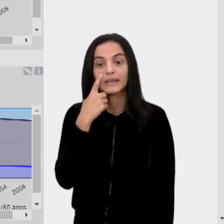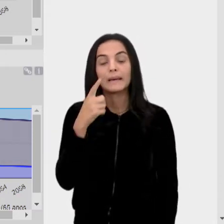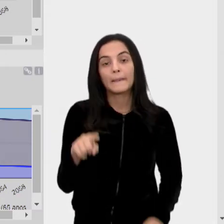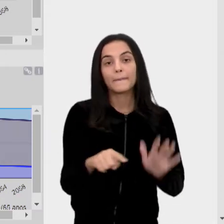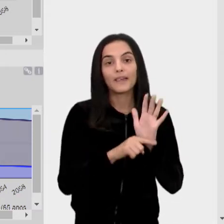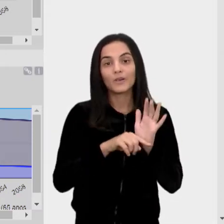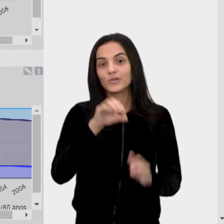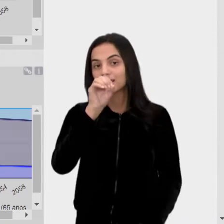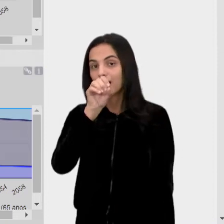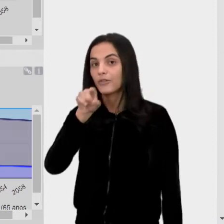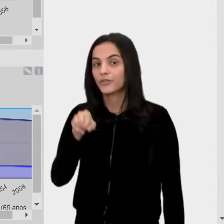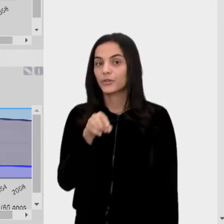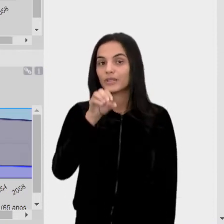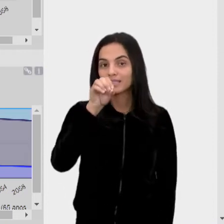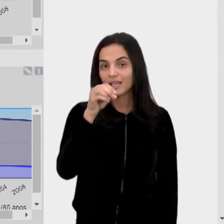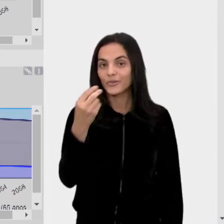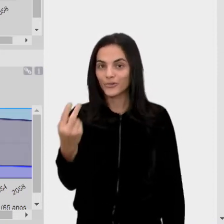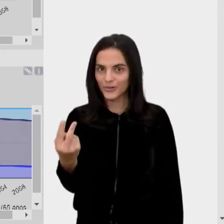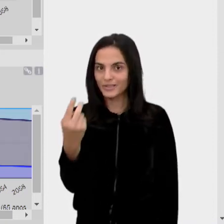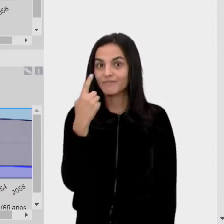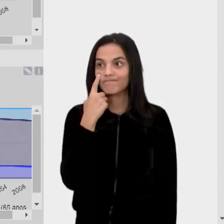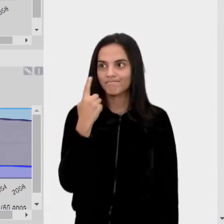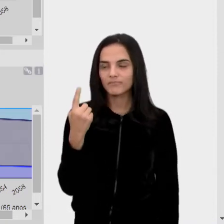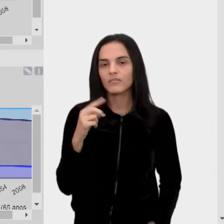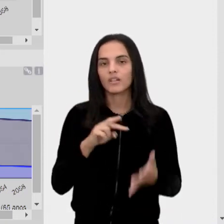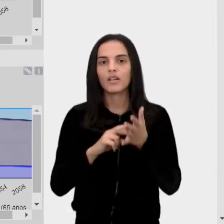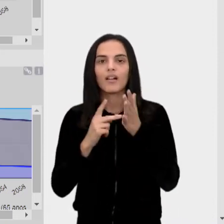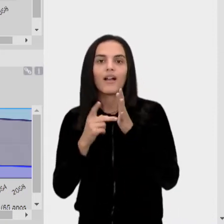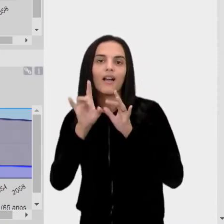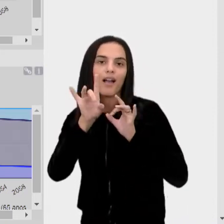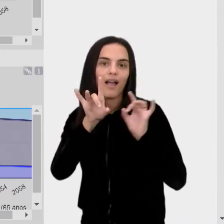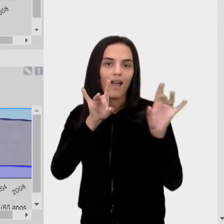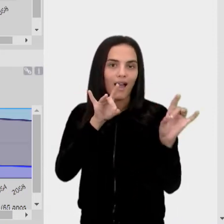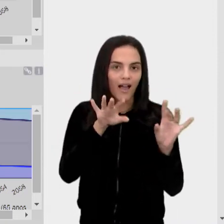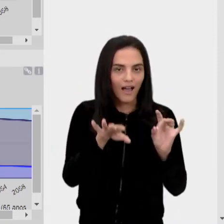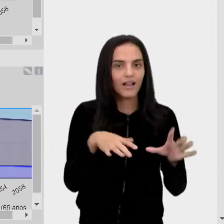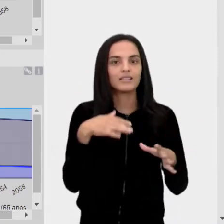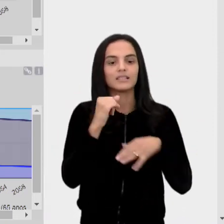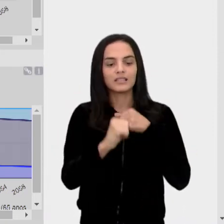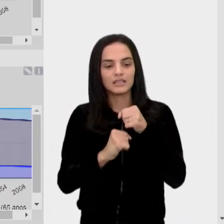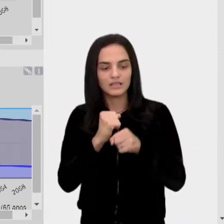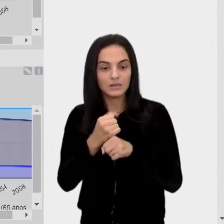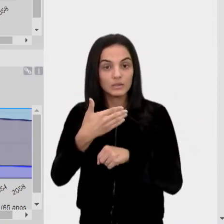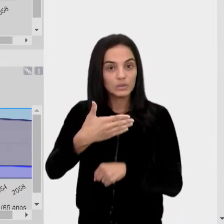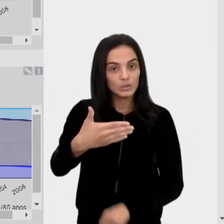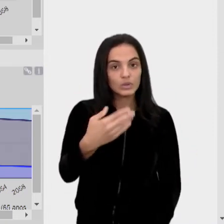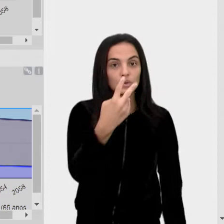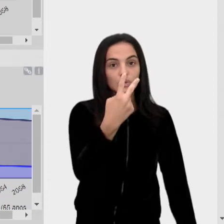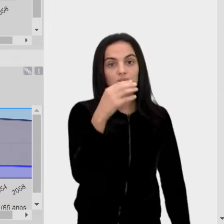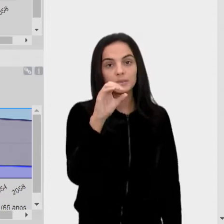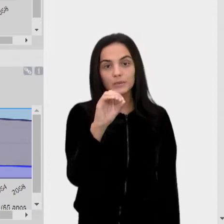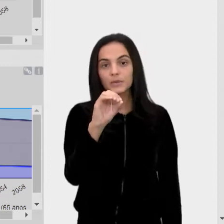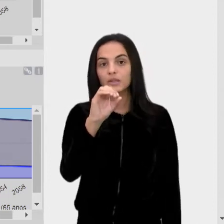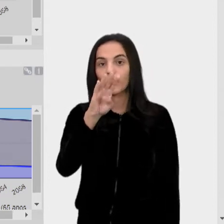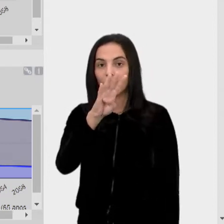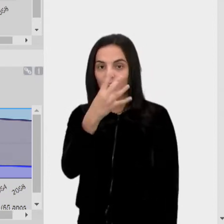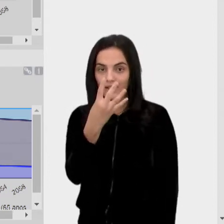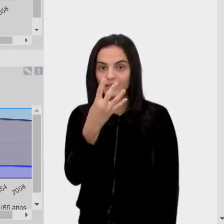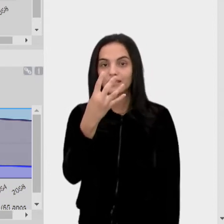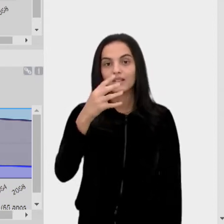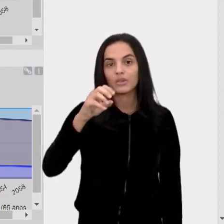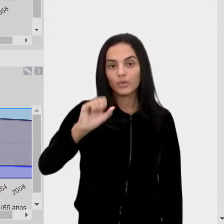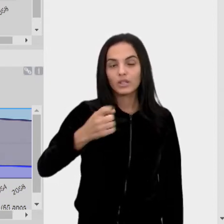menos 0,02, ou seja, cada ano que passar a partir aí de 2048, nós vamos ter aí